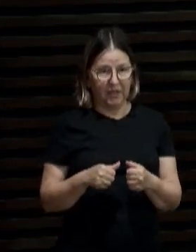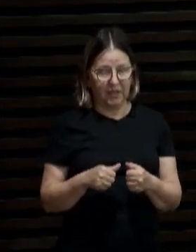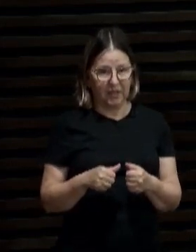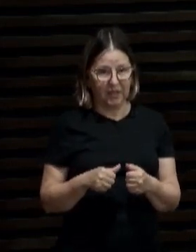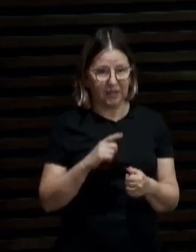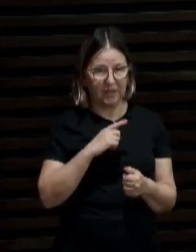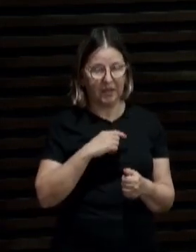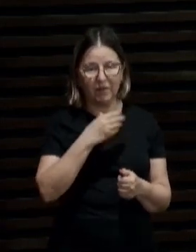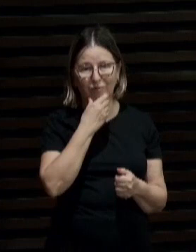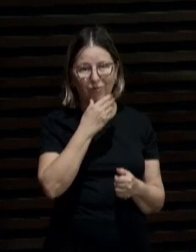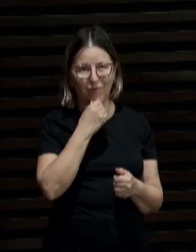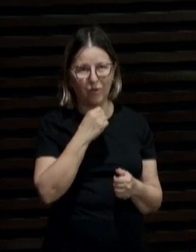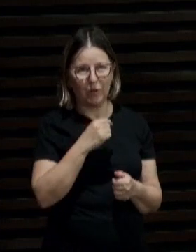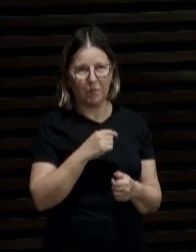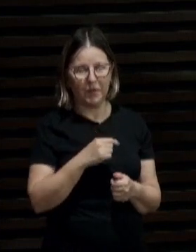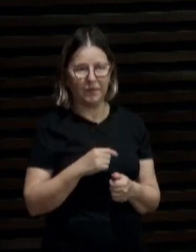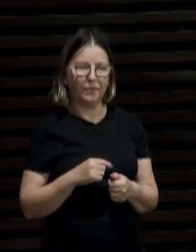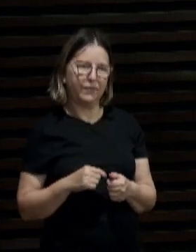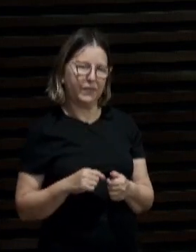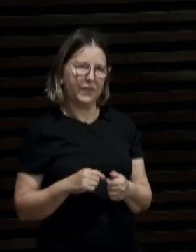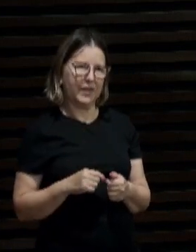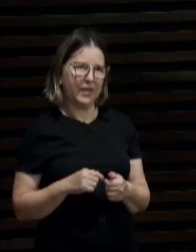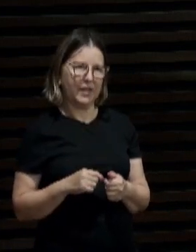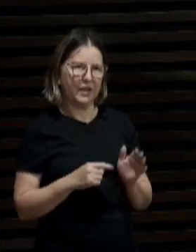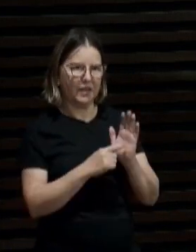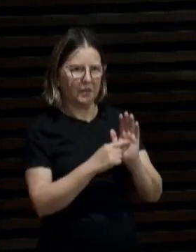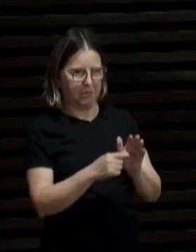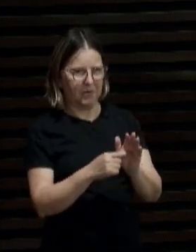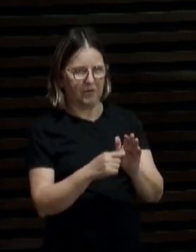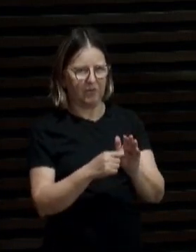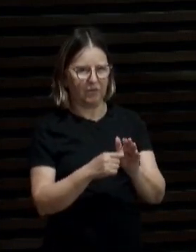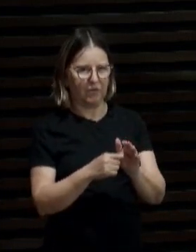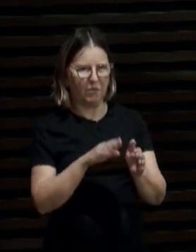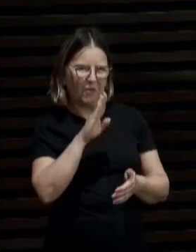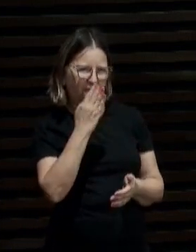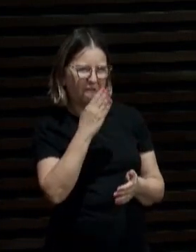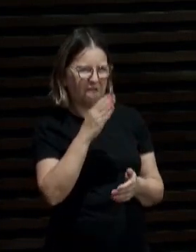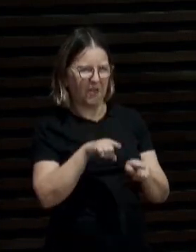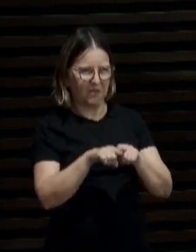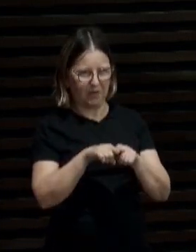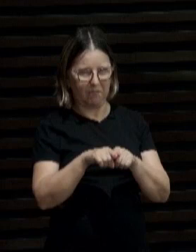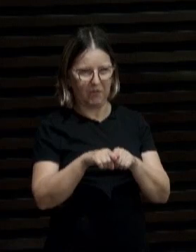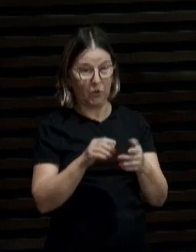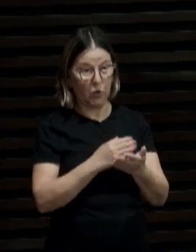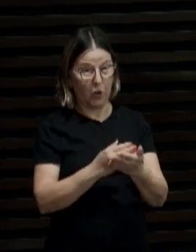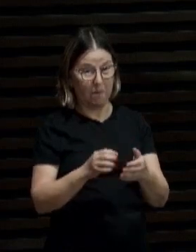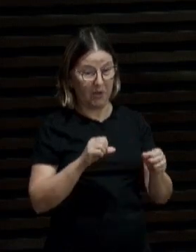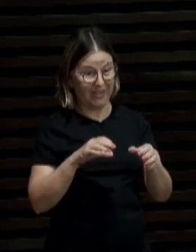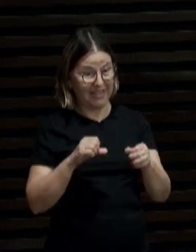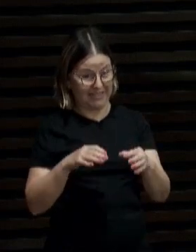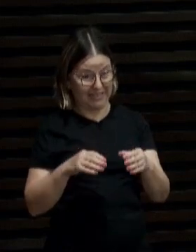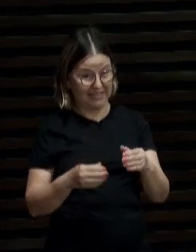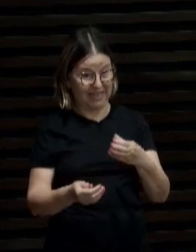manifestou como o lobo voraz que Paulo havia advertido. Ele passou a ensinar dentro da igreja, ele saiu de